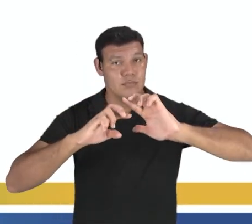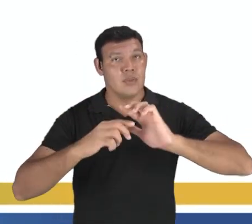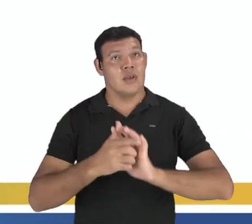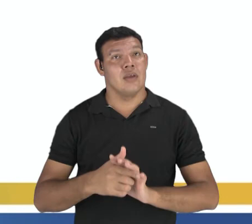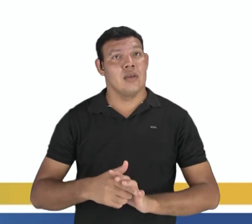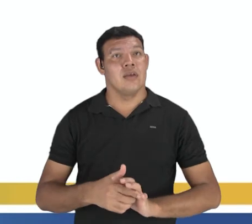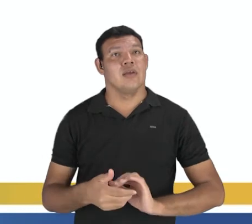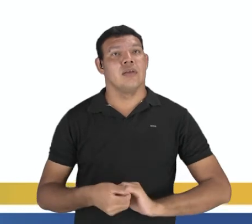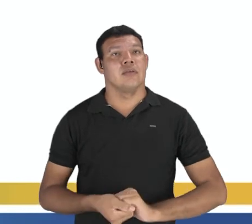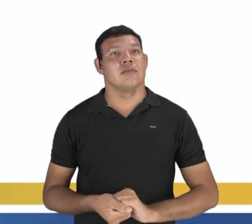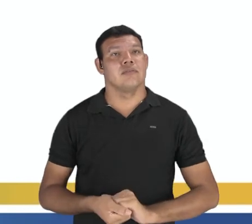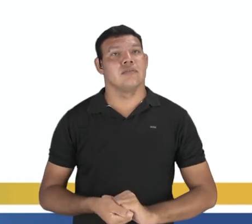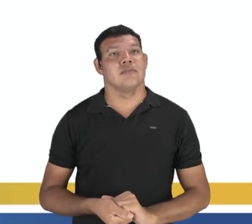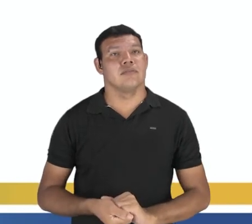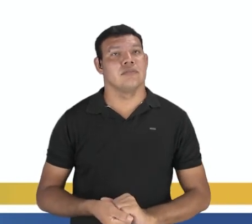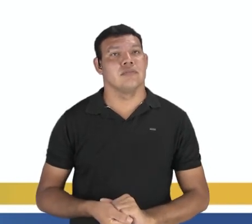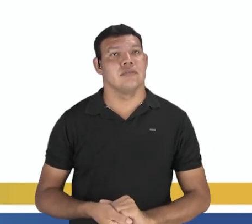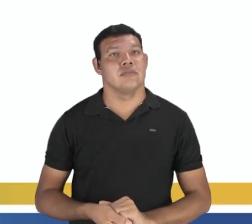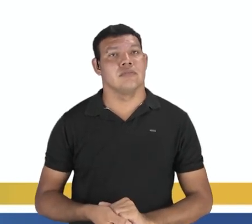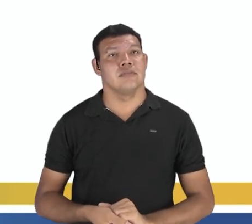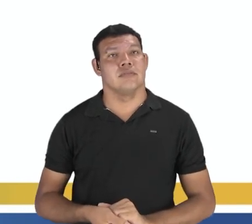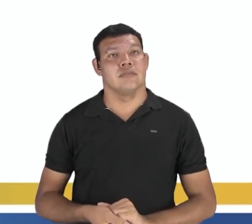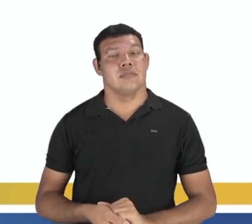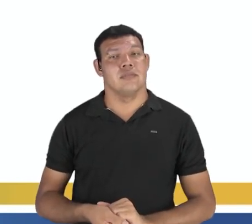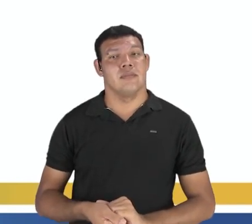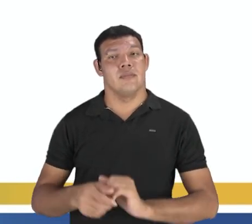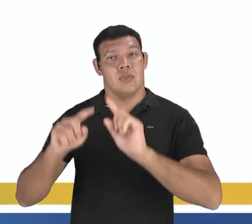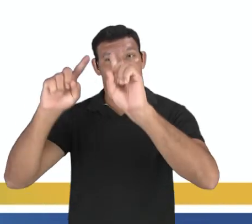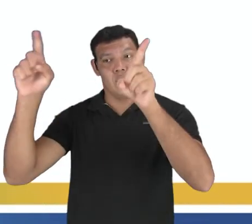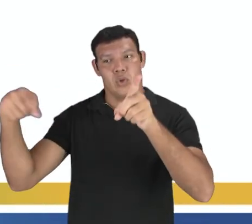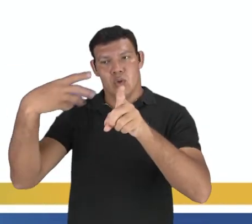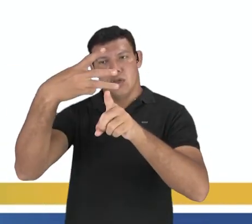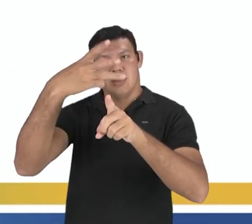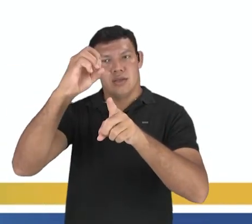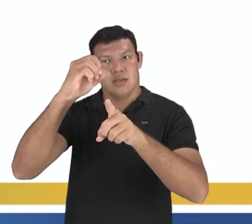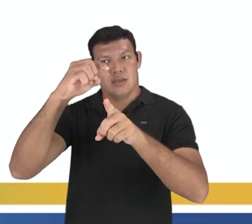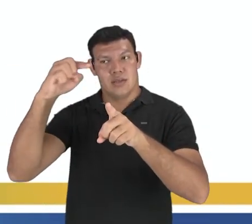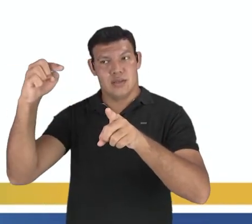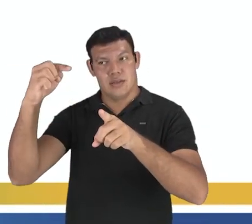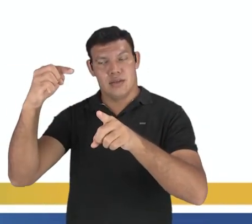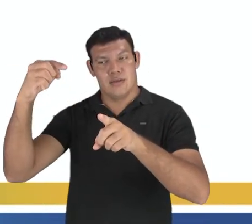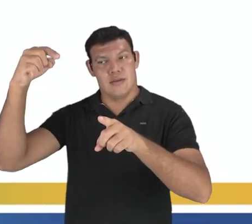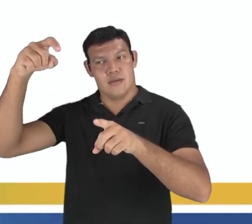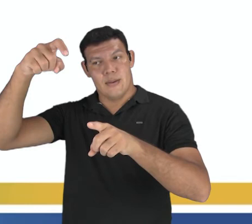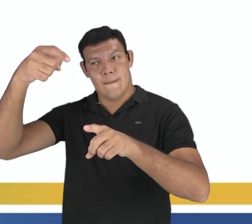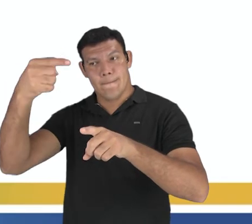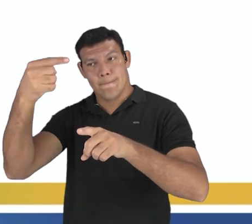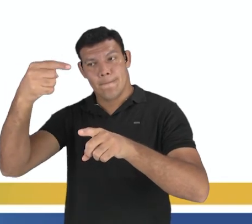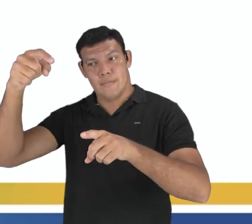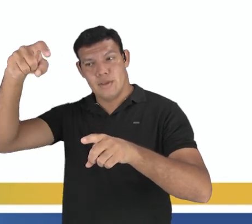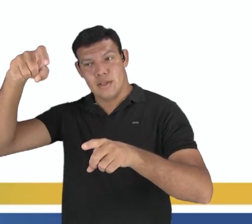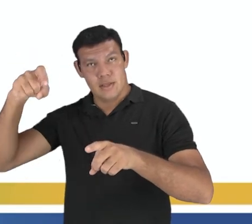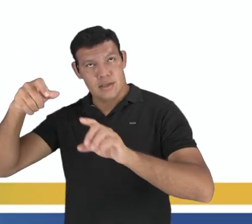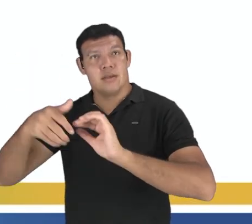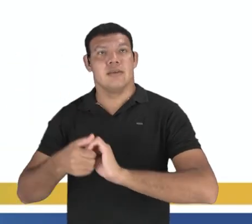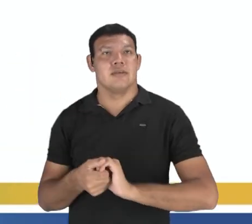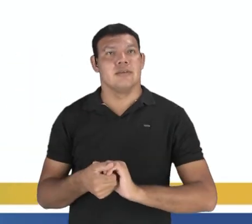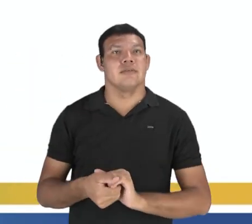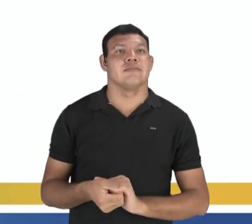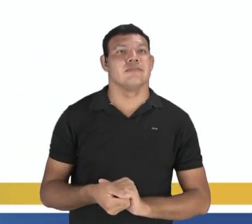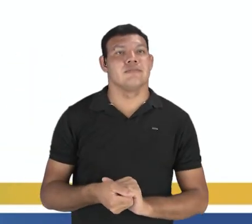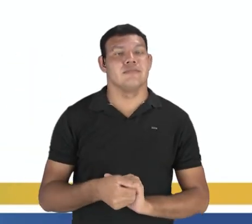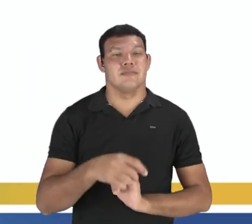segundo termo nós temos uma distributividade. Então, vamos resolver primeiro essa situação. Então, nesse caso, ficará